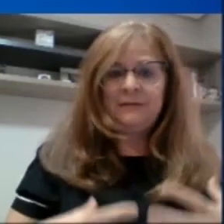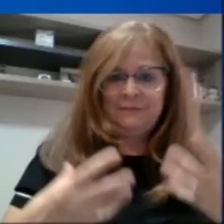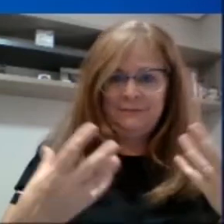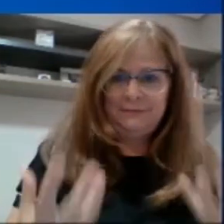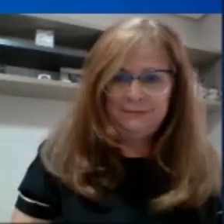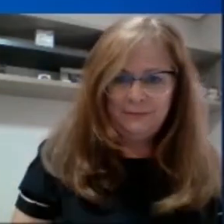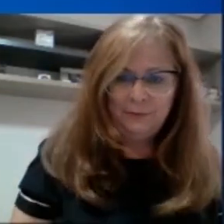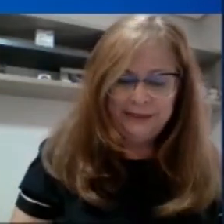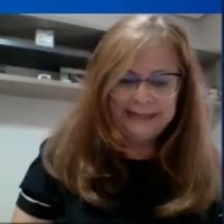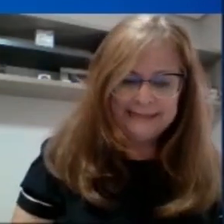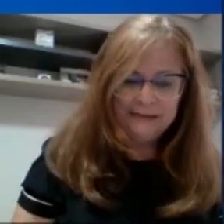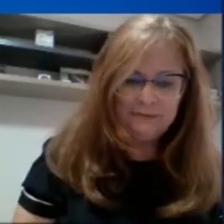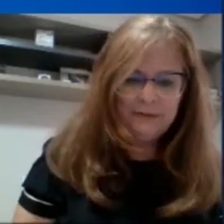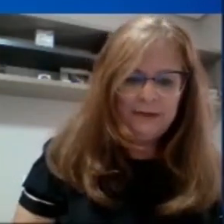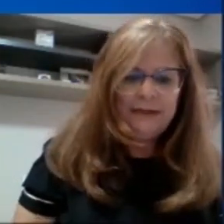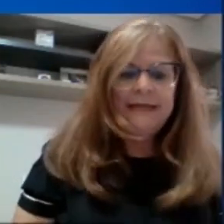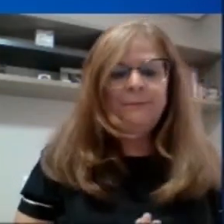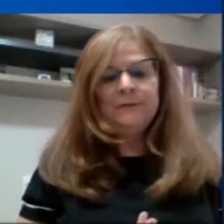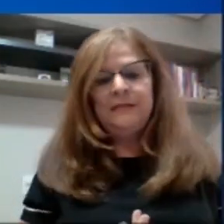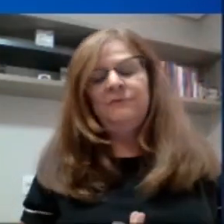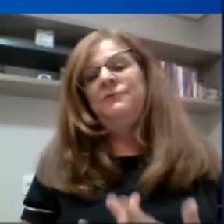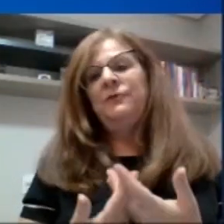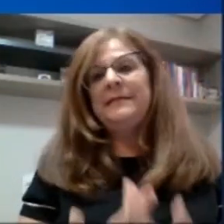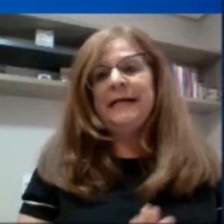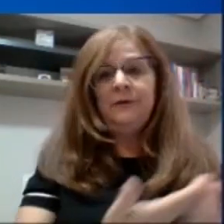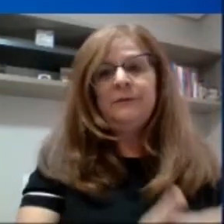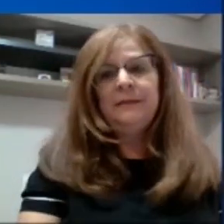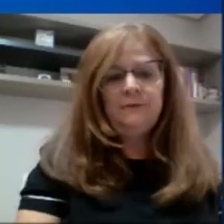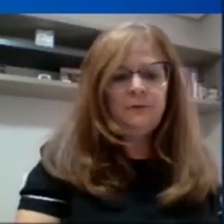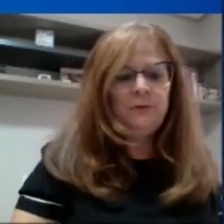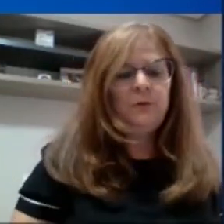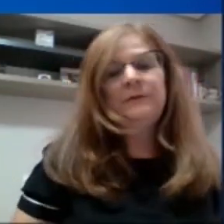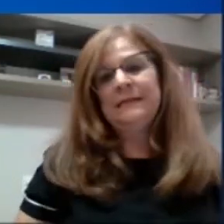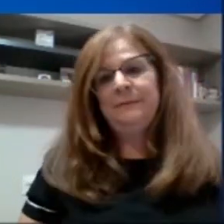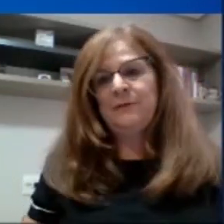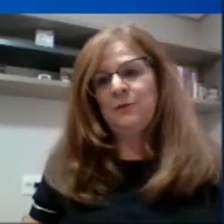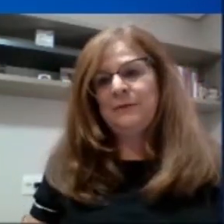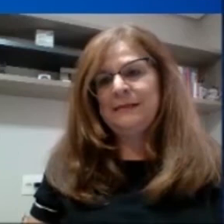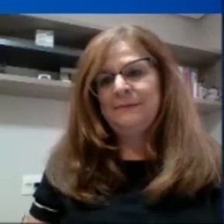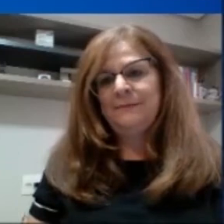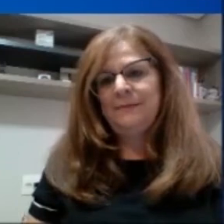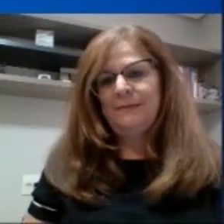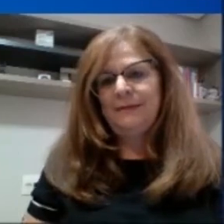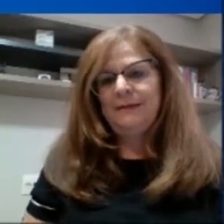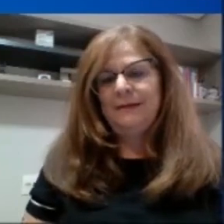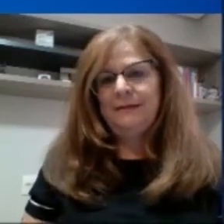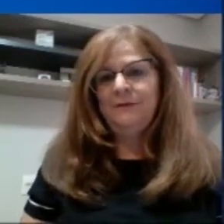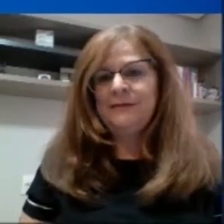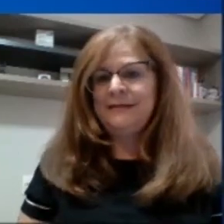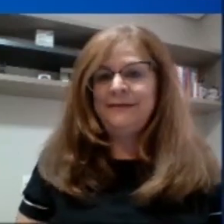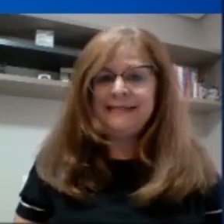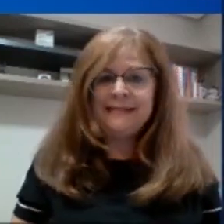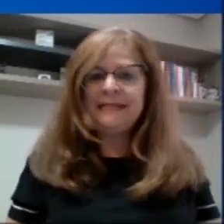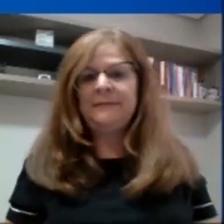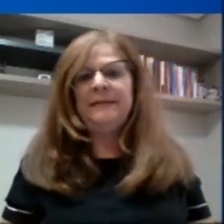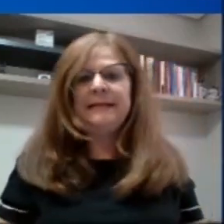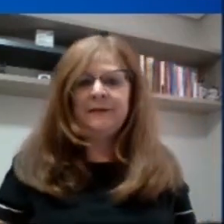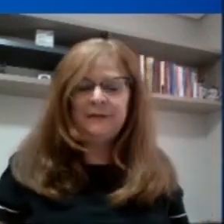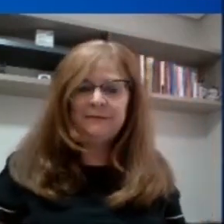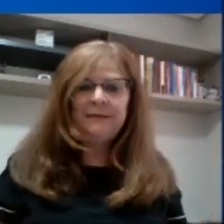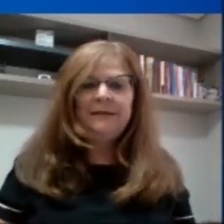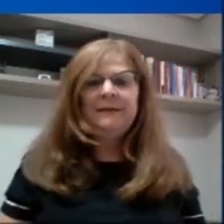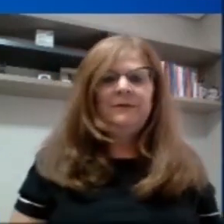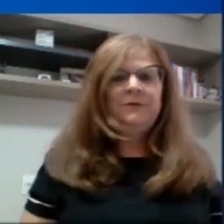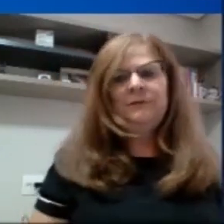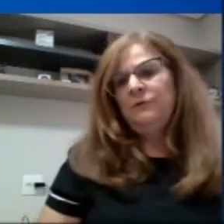essa comunicação, que é possível influenciar ou não outras pessoas. Então, você vai se sensibilizar ou